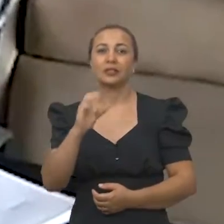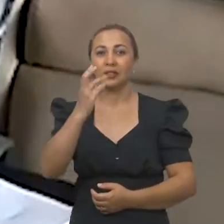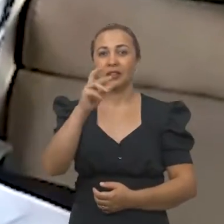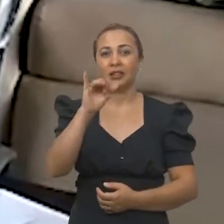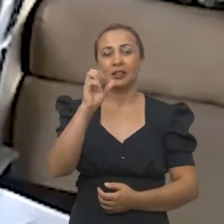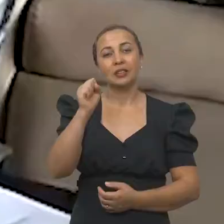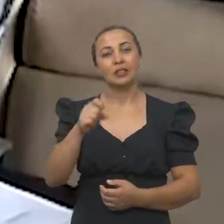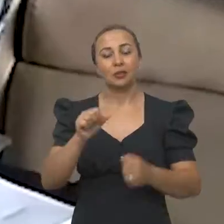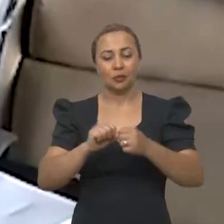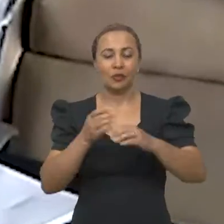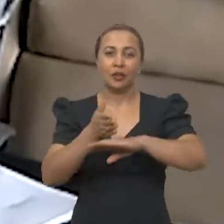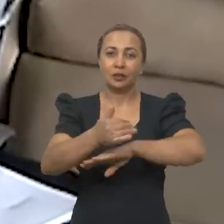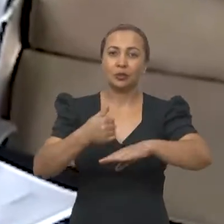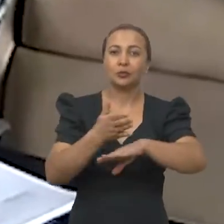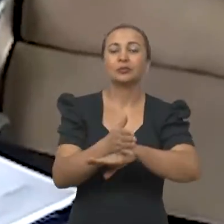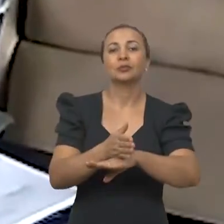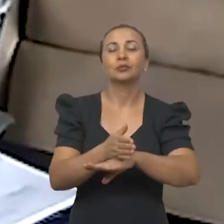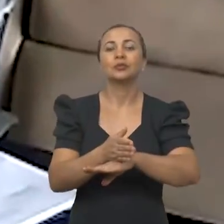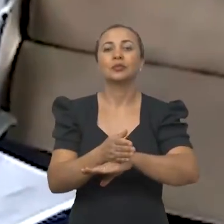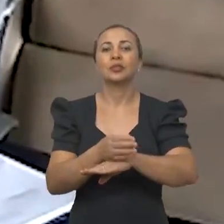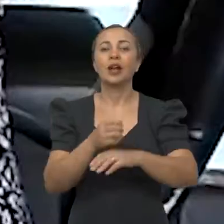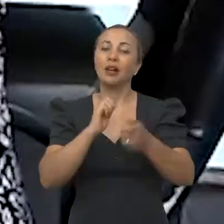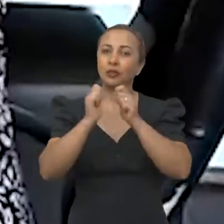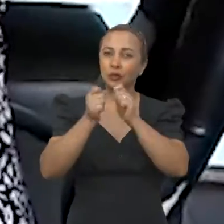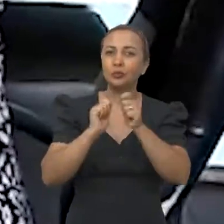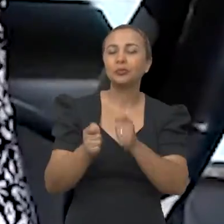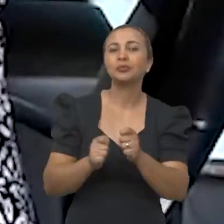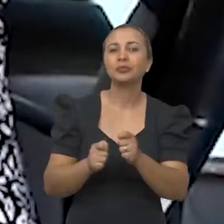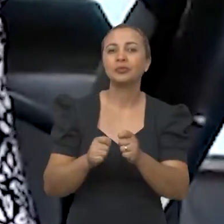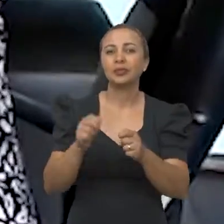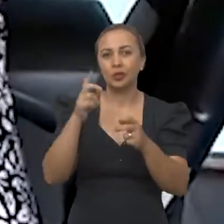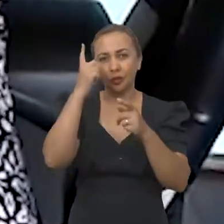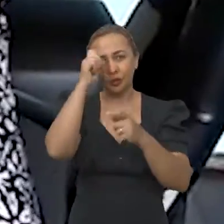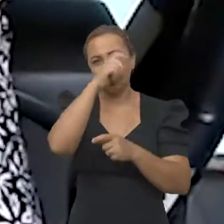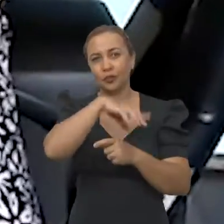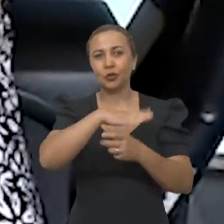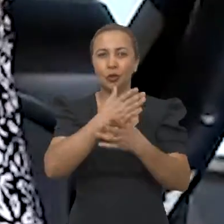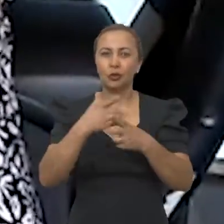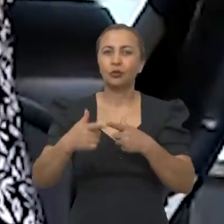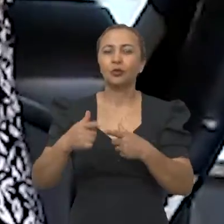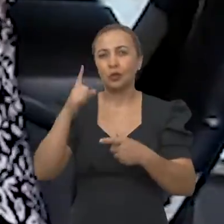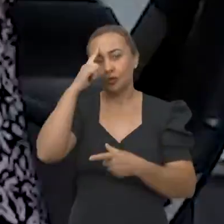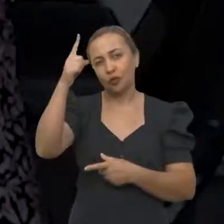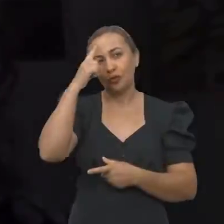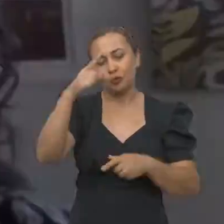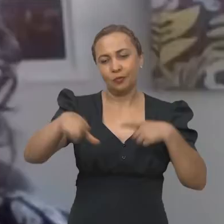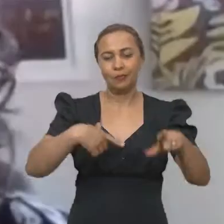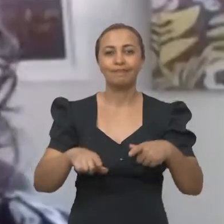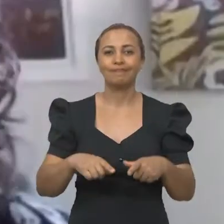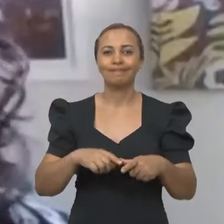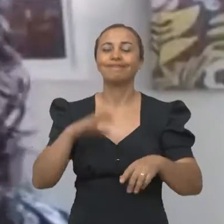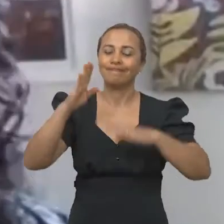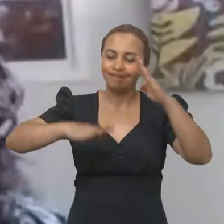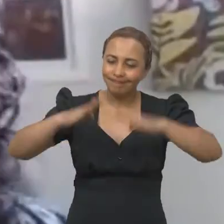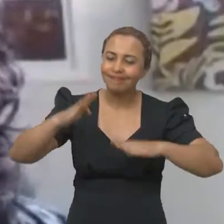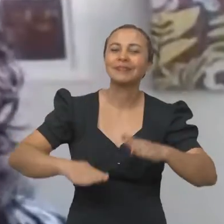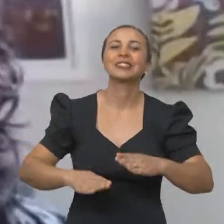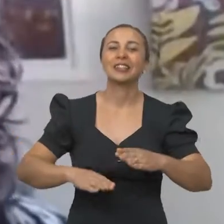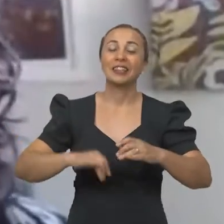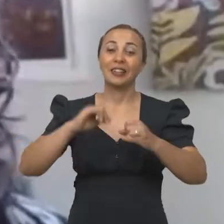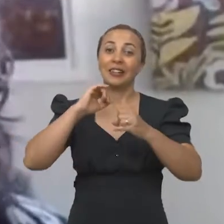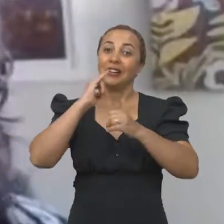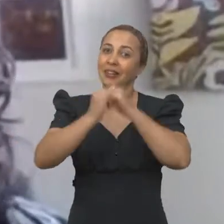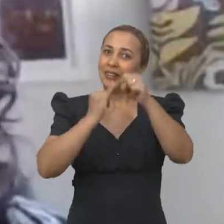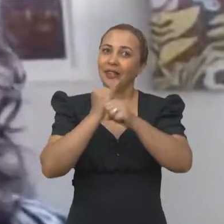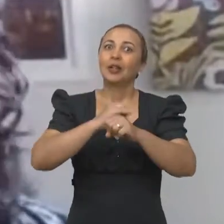Cristiane Bonfim, que faz assessoria de imprensa, também dividiu as dificuldades do dia a dia de trabalho. A gente depende da internet para